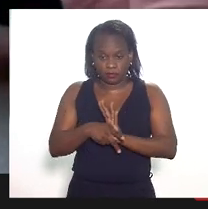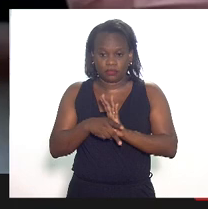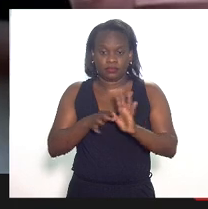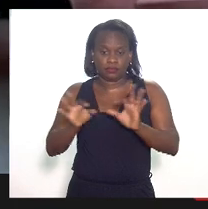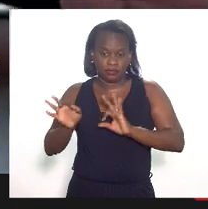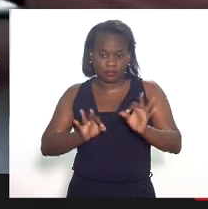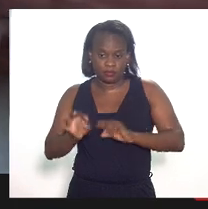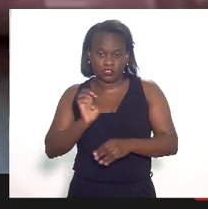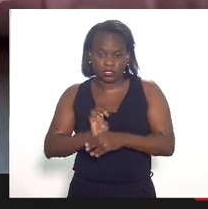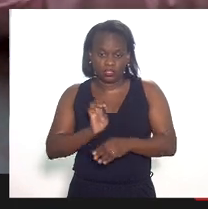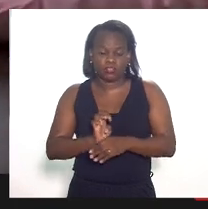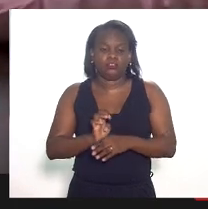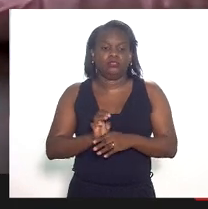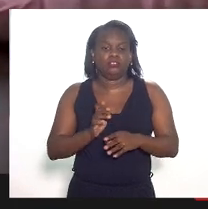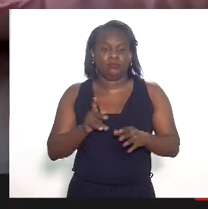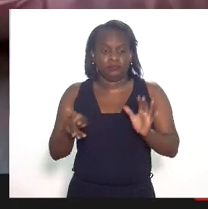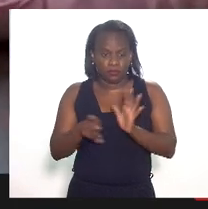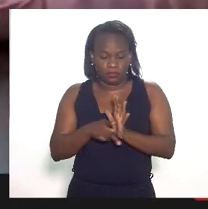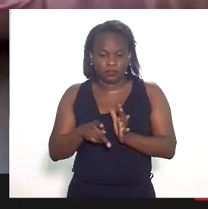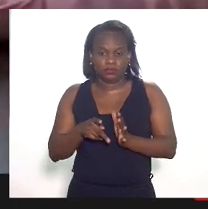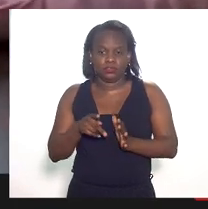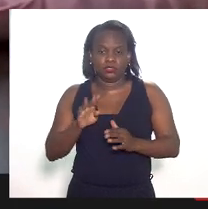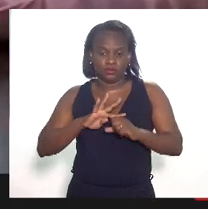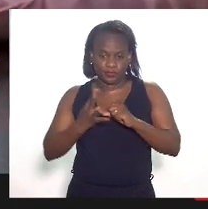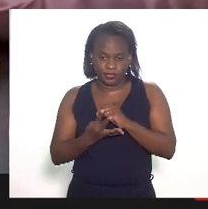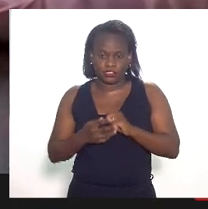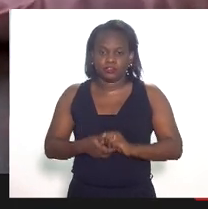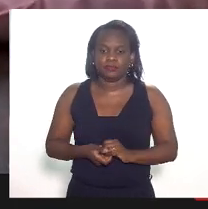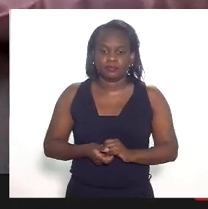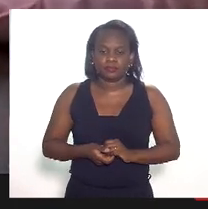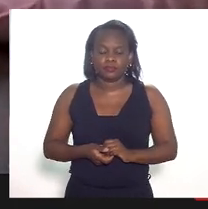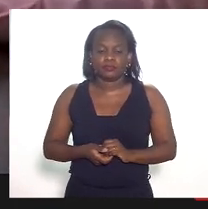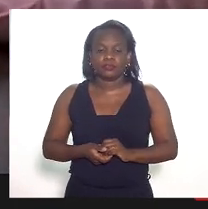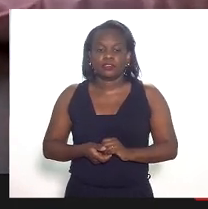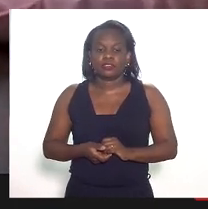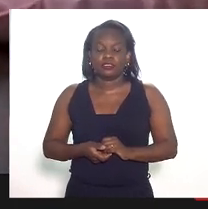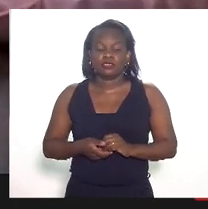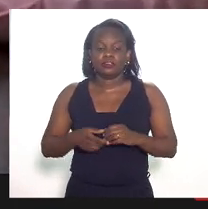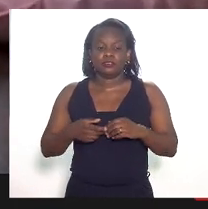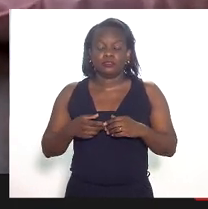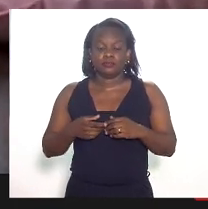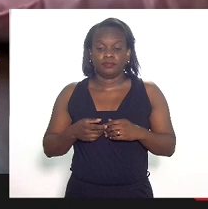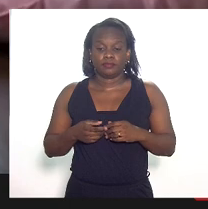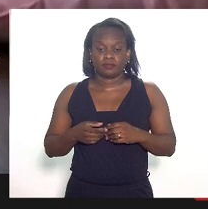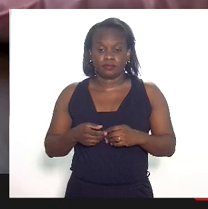plano estadual de contingência ao Covid.